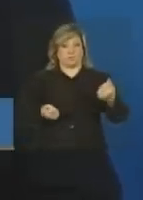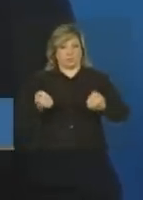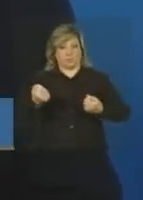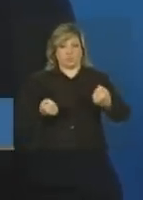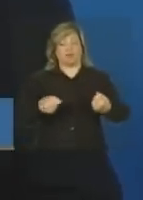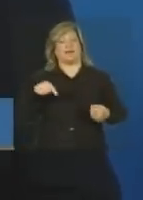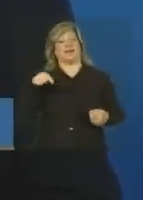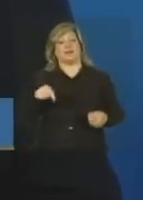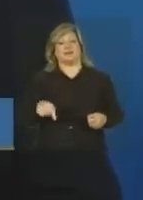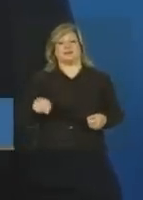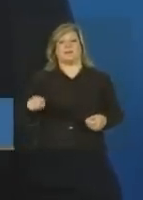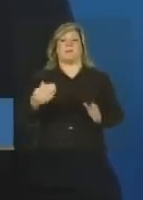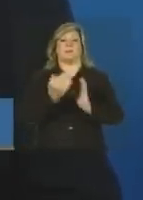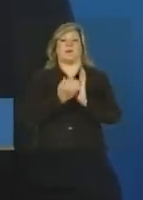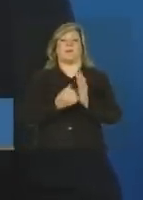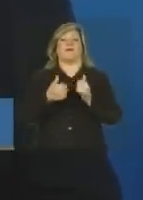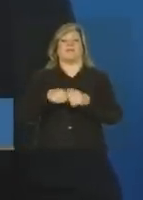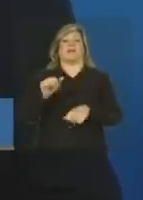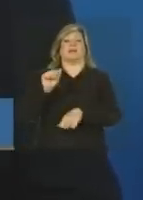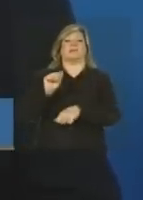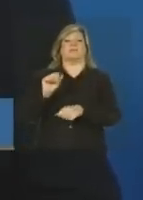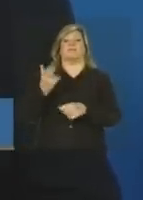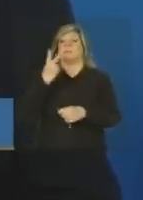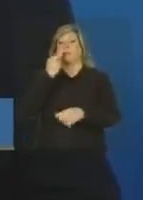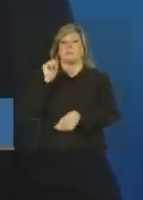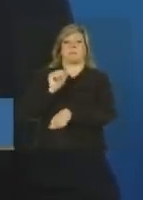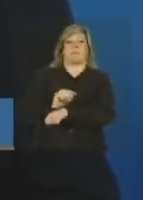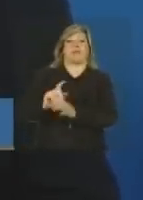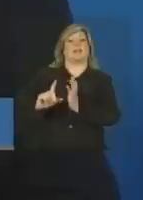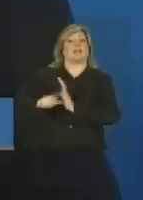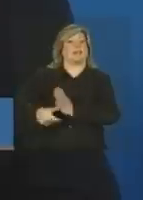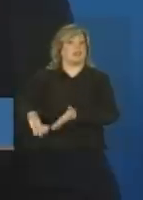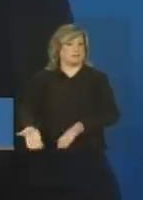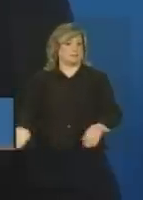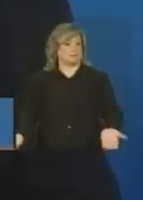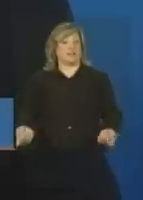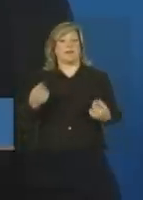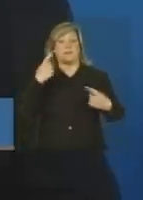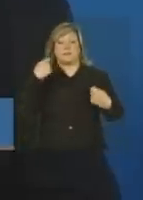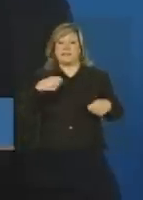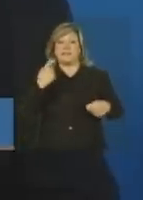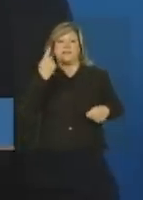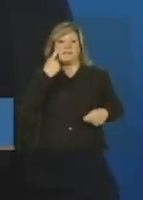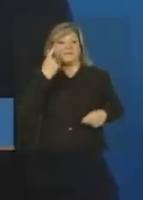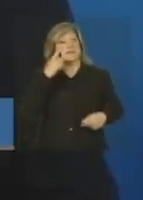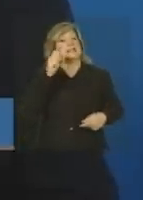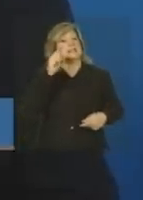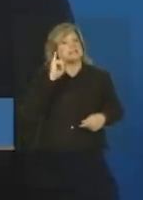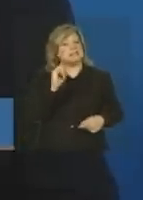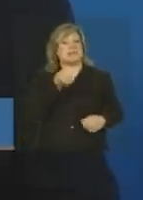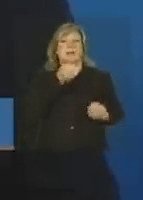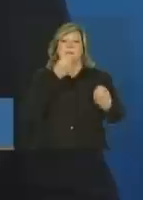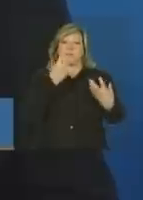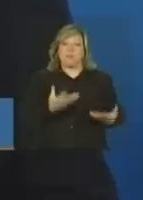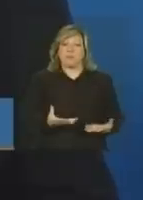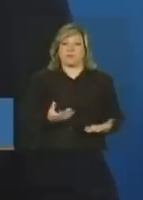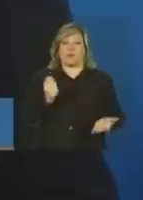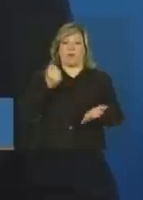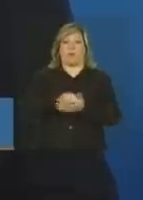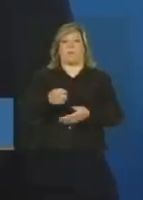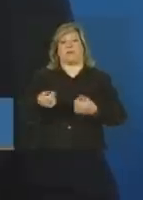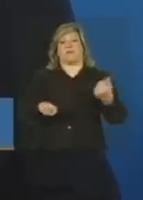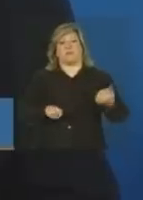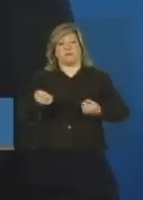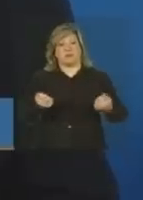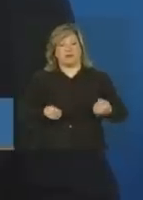gestão a quem? Então, é necessário que ele veja se convém guardar esse dinheiro, se convém comprar esse veículo, em